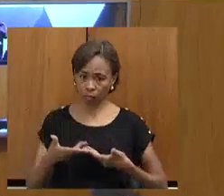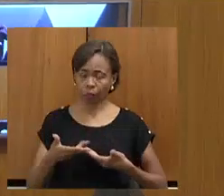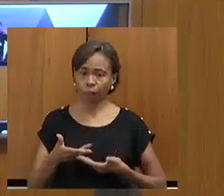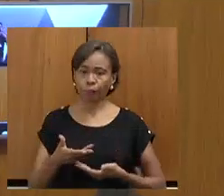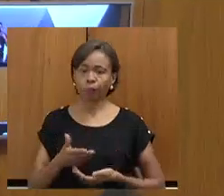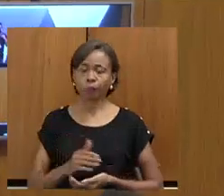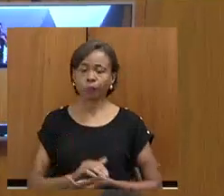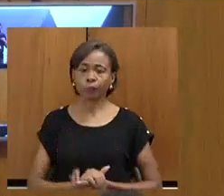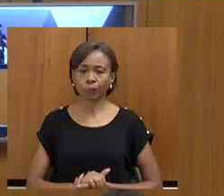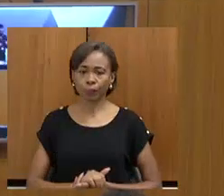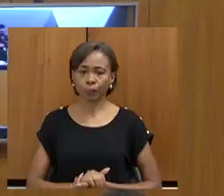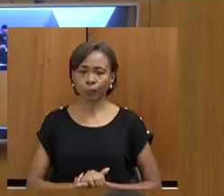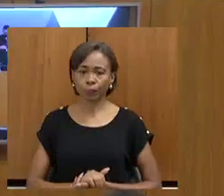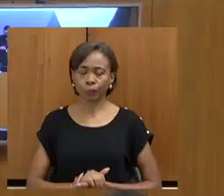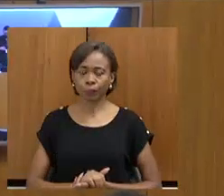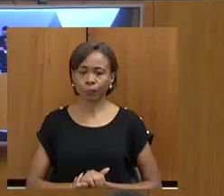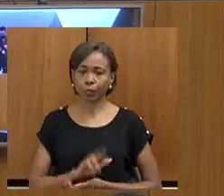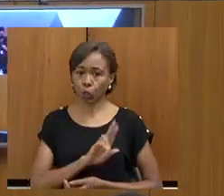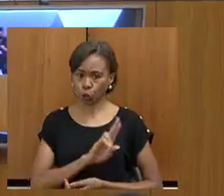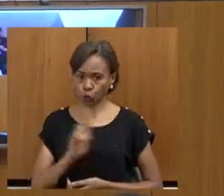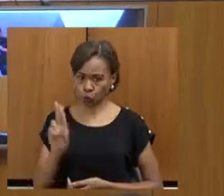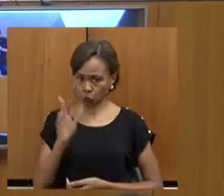os seguintes convidados.